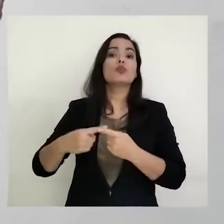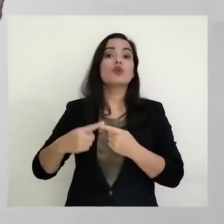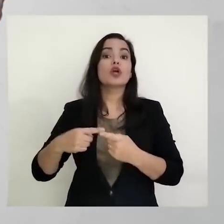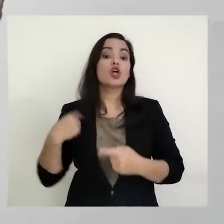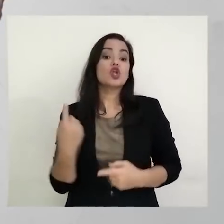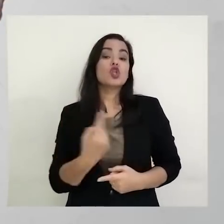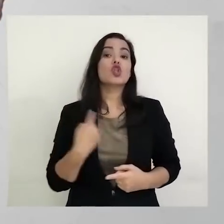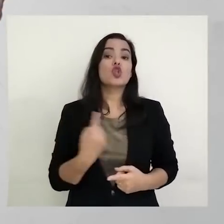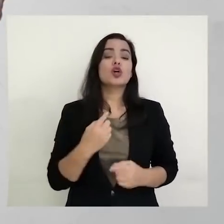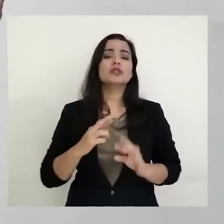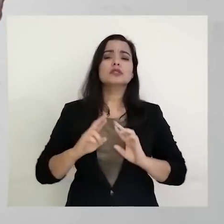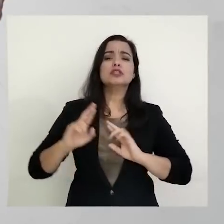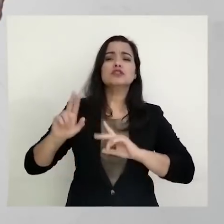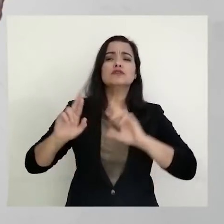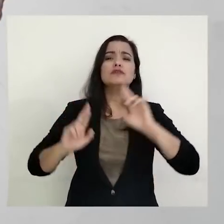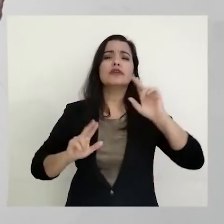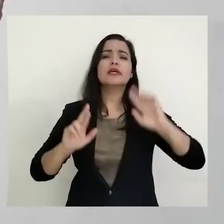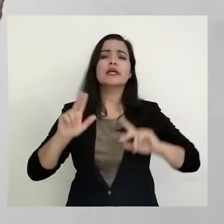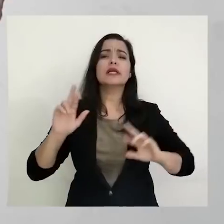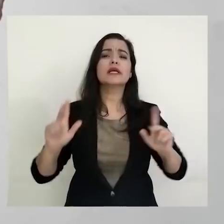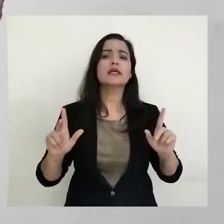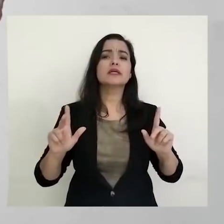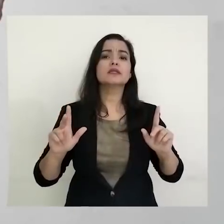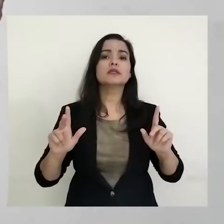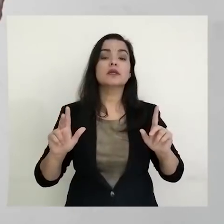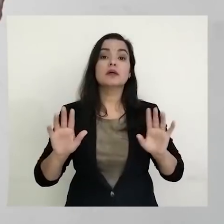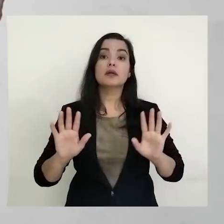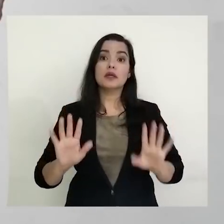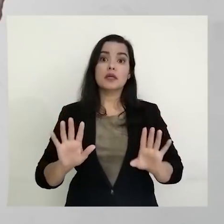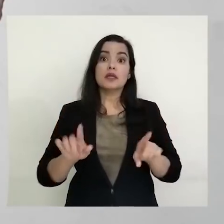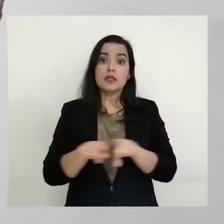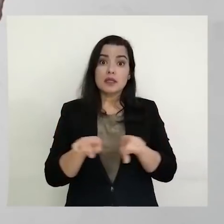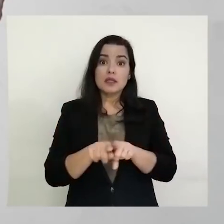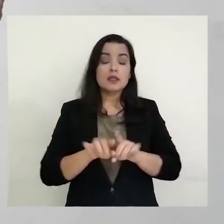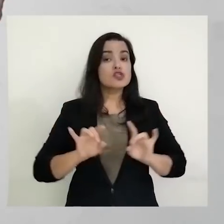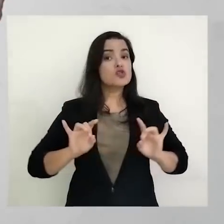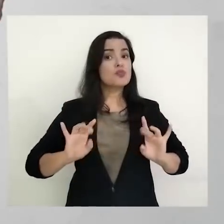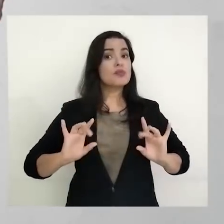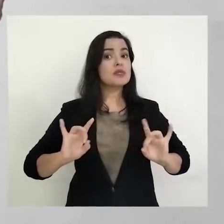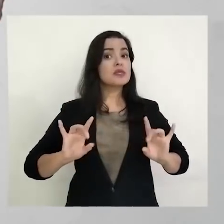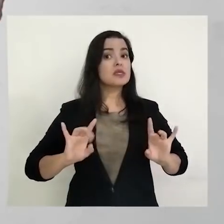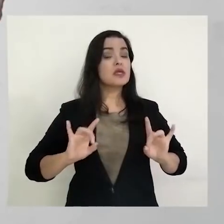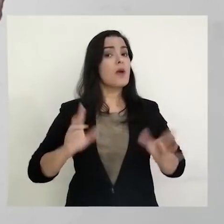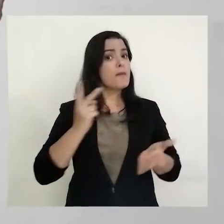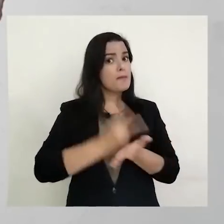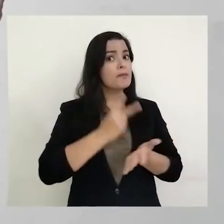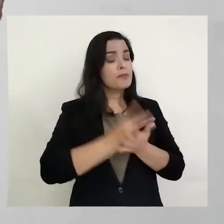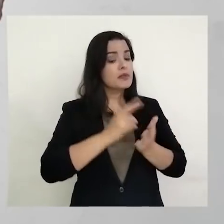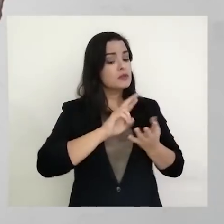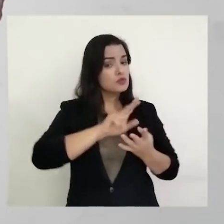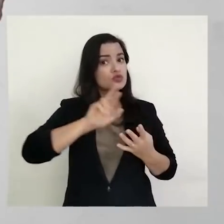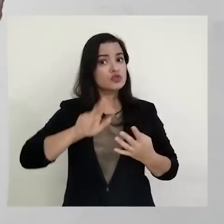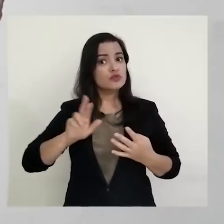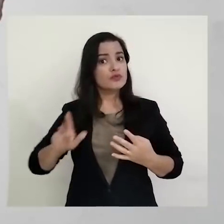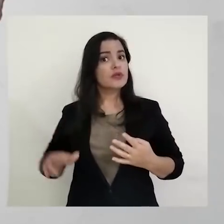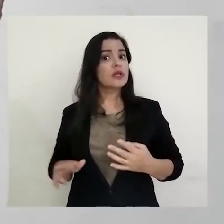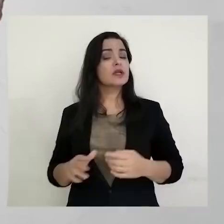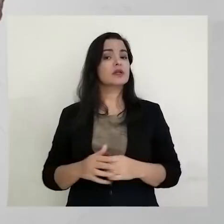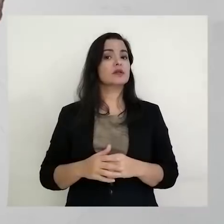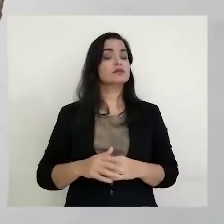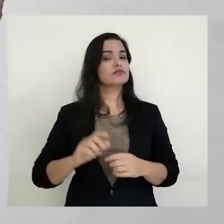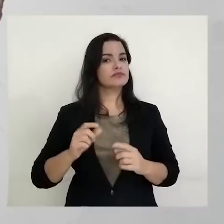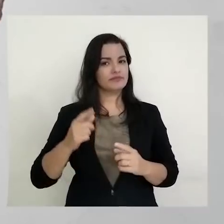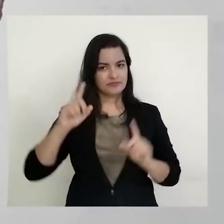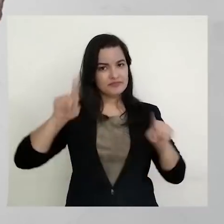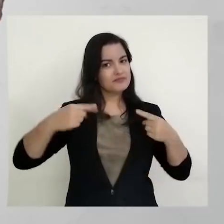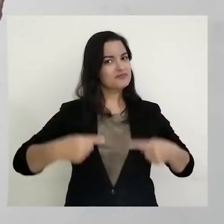diferentes e, ao mesmo tempo, sermos tão especiais com as nossas diferenças é o nosso